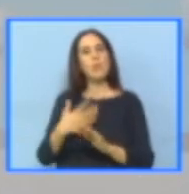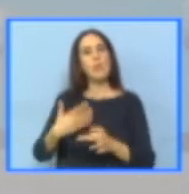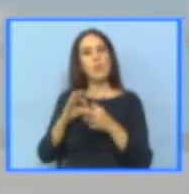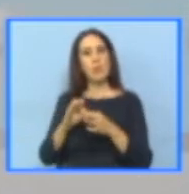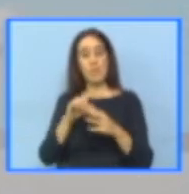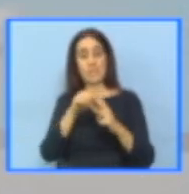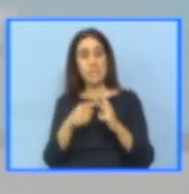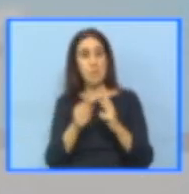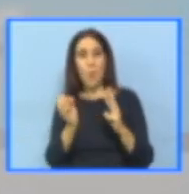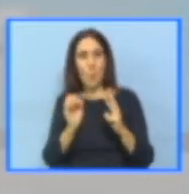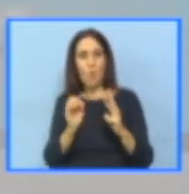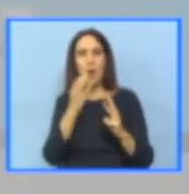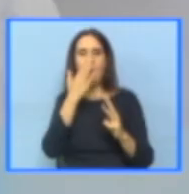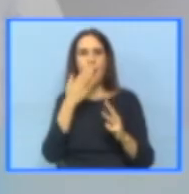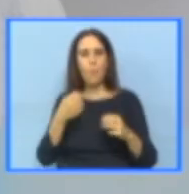cai.